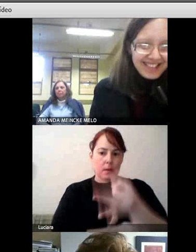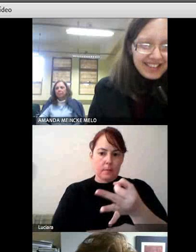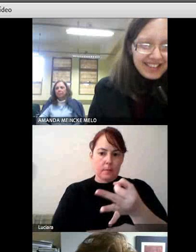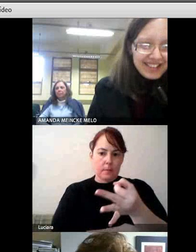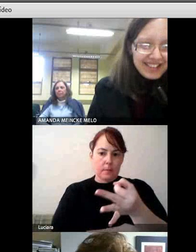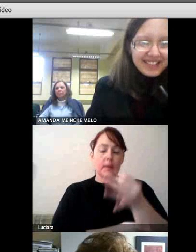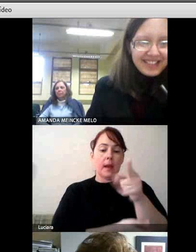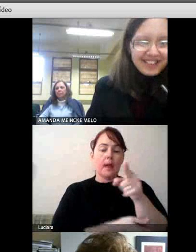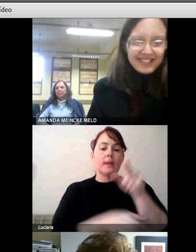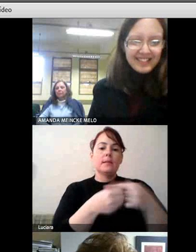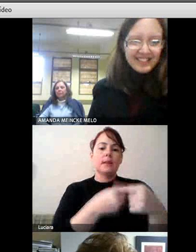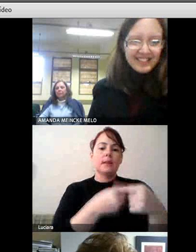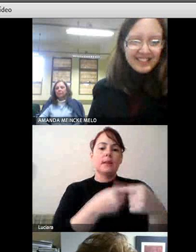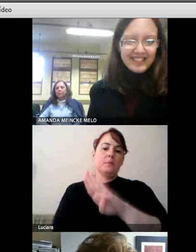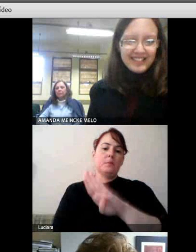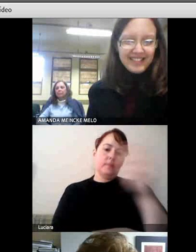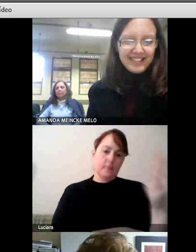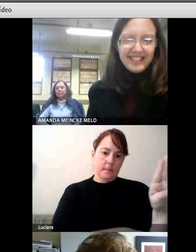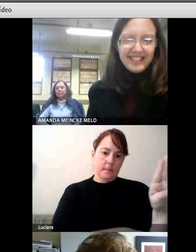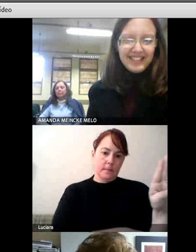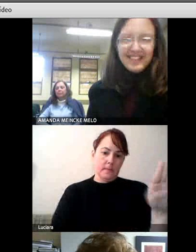A discussão ampla, né?